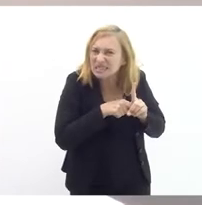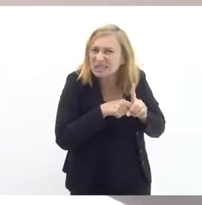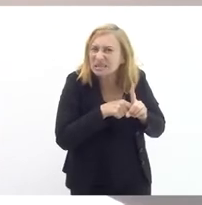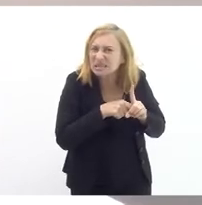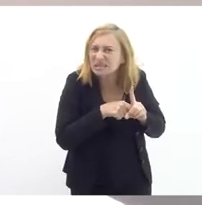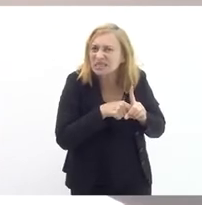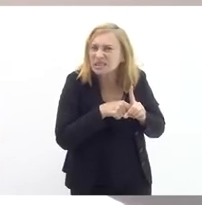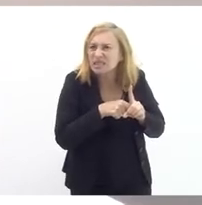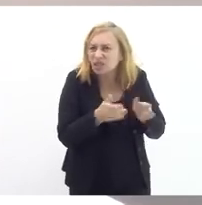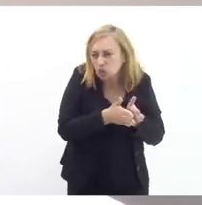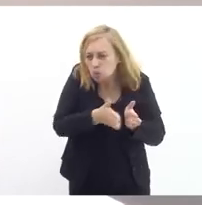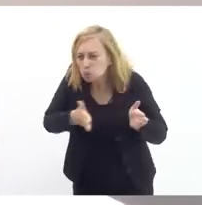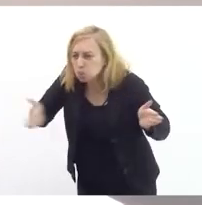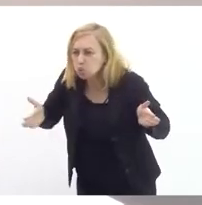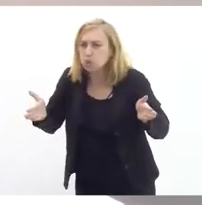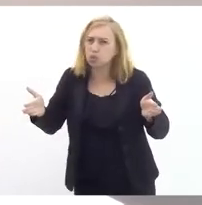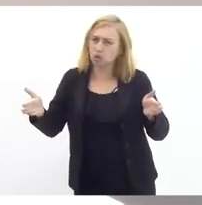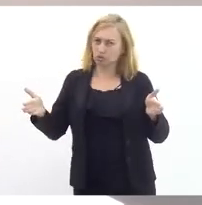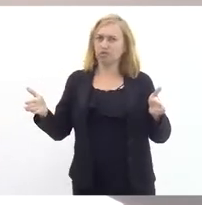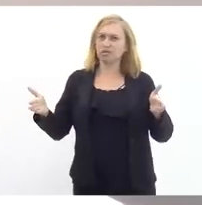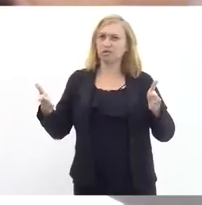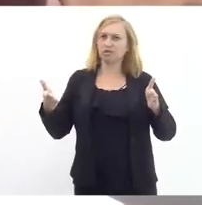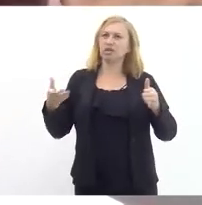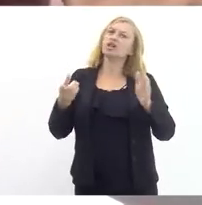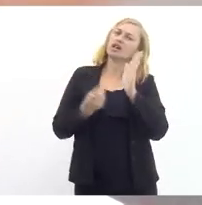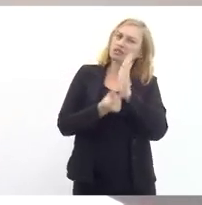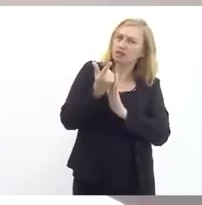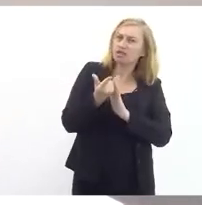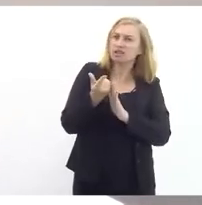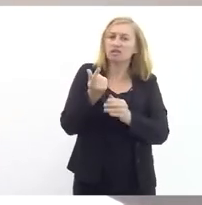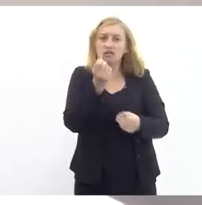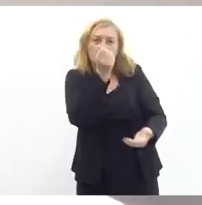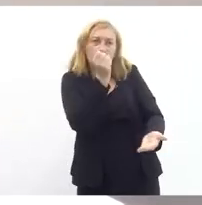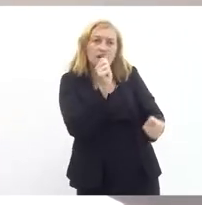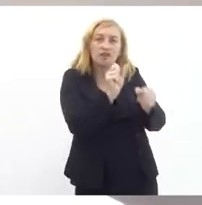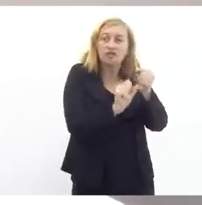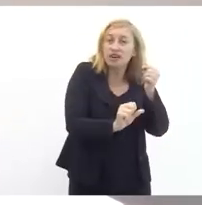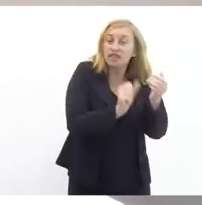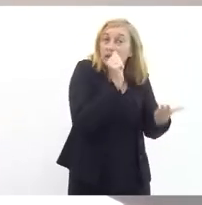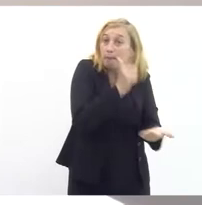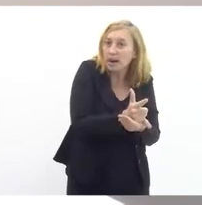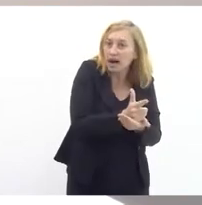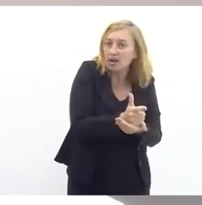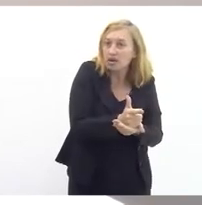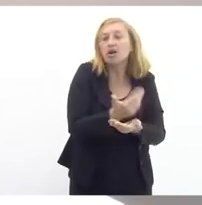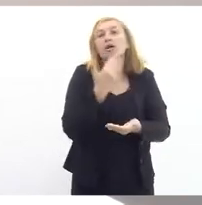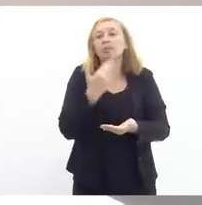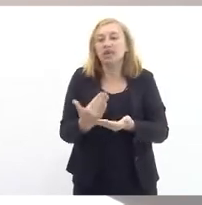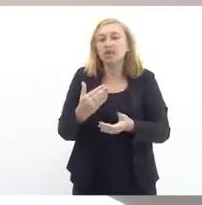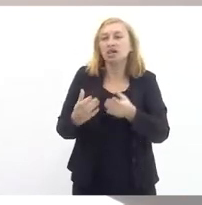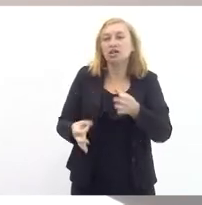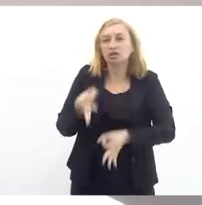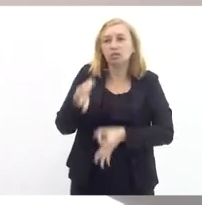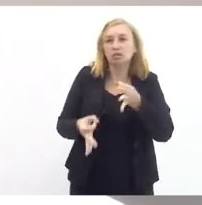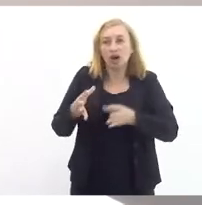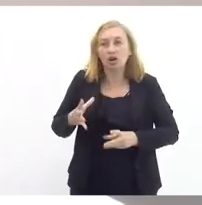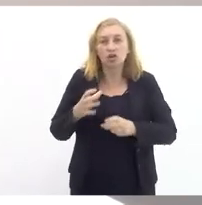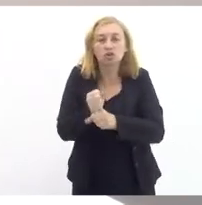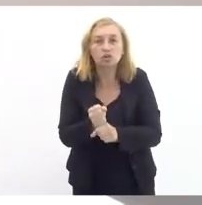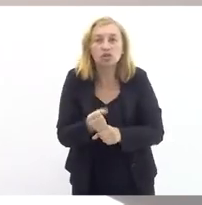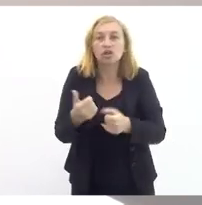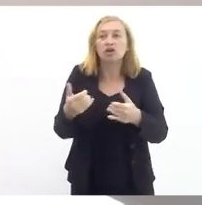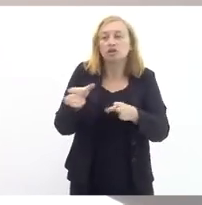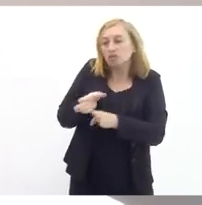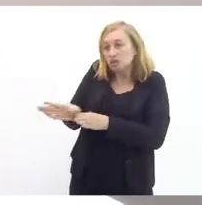isso dentro de um cronograma físico e financeiro, do que foi executado, que foi pago. Até que eu possa pedir ao Tribunal de Contas que também nos